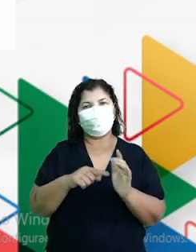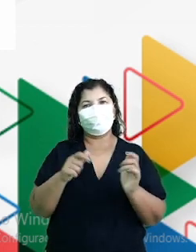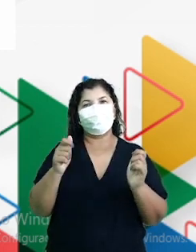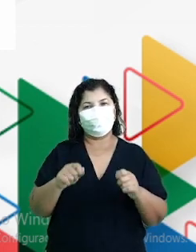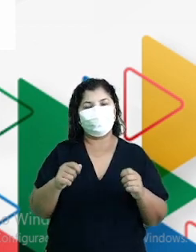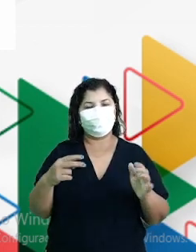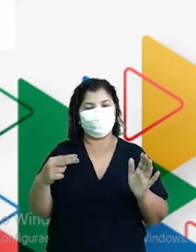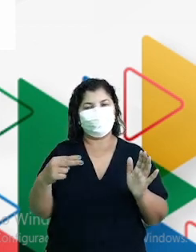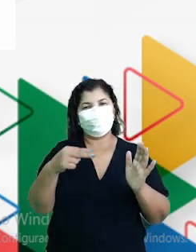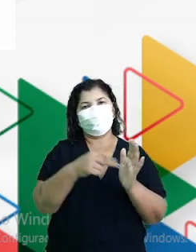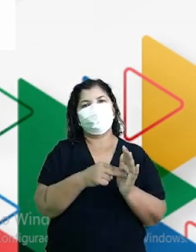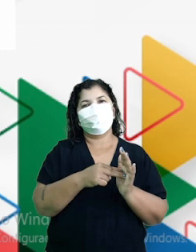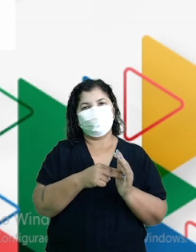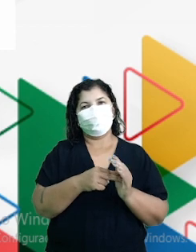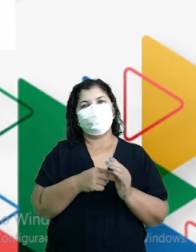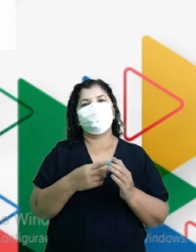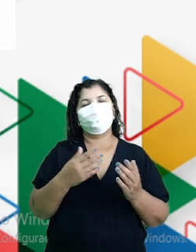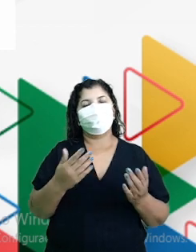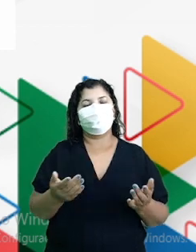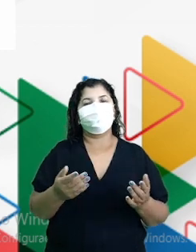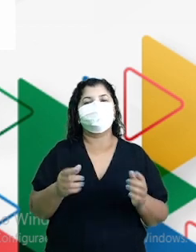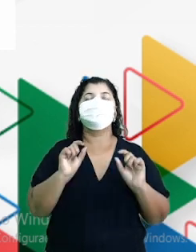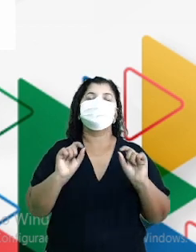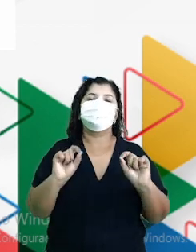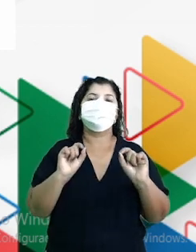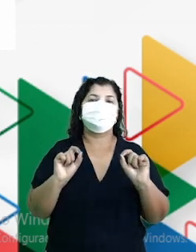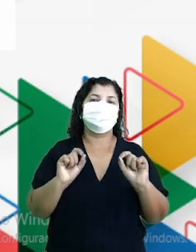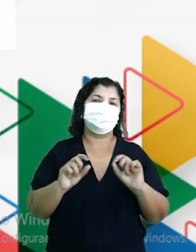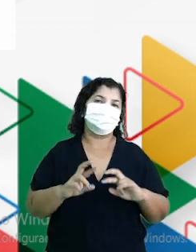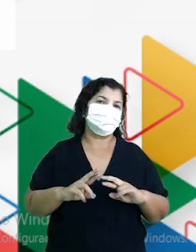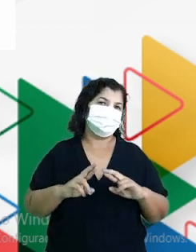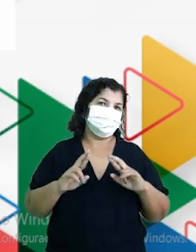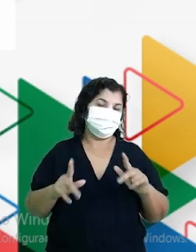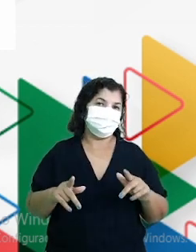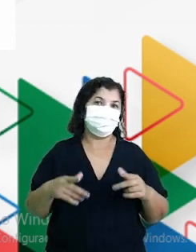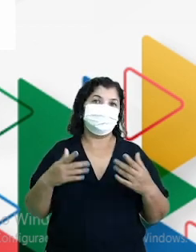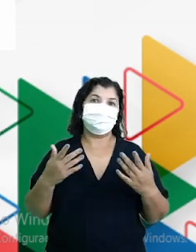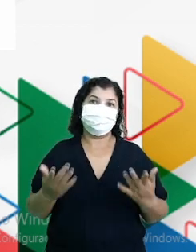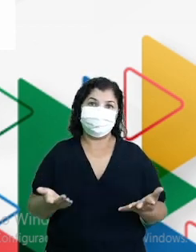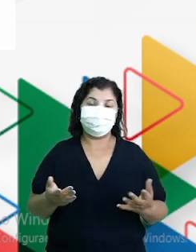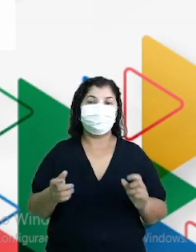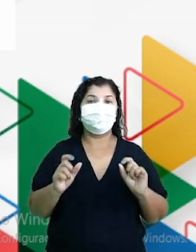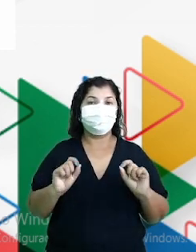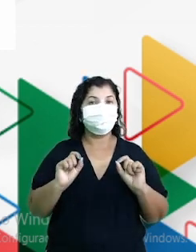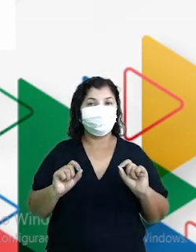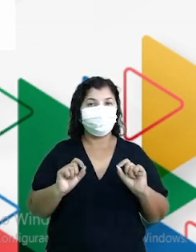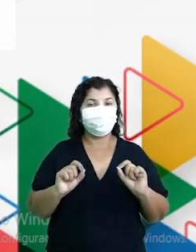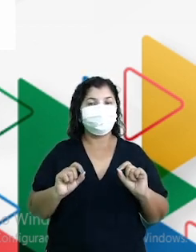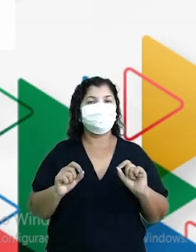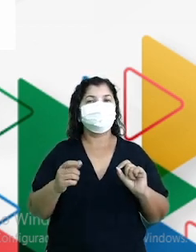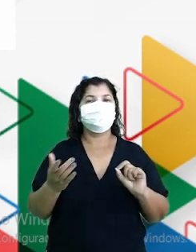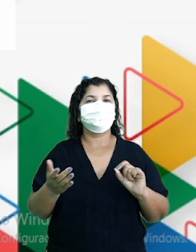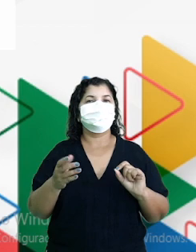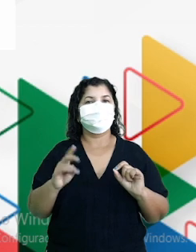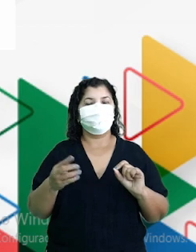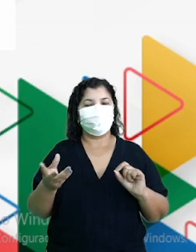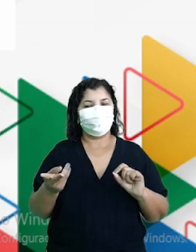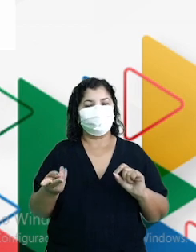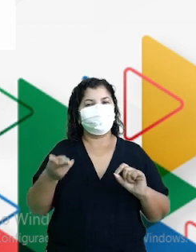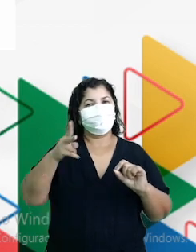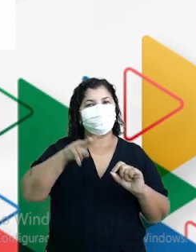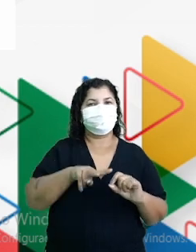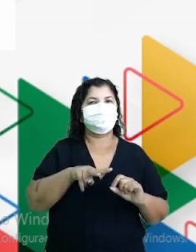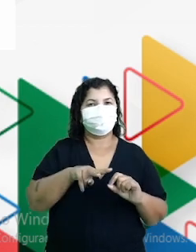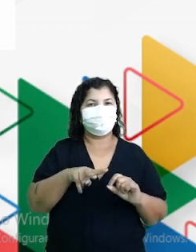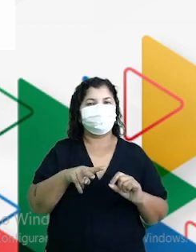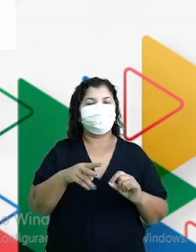nosso aparelho. Qual é a diferença que eu tenho aqui? Na prática, preste atenção, tá? Isso é uma transposição didática para você